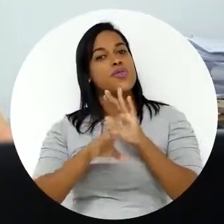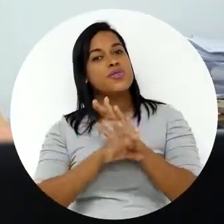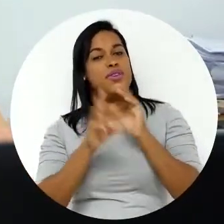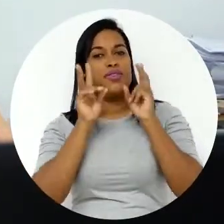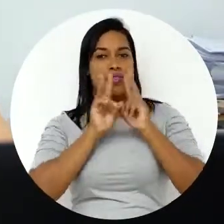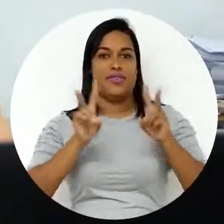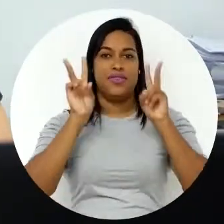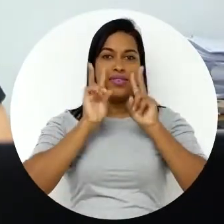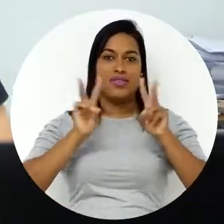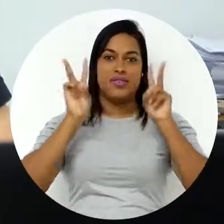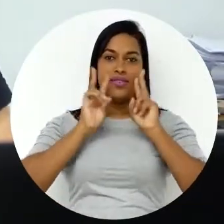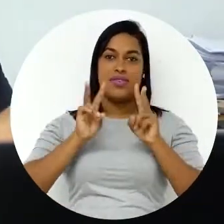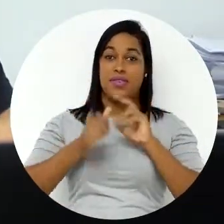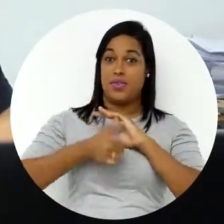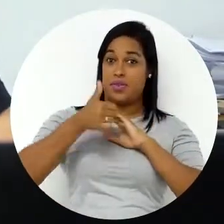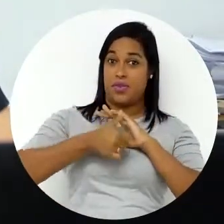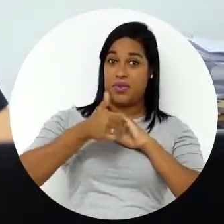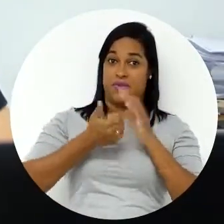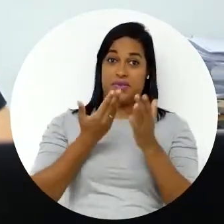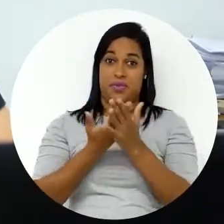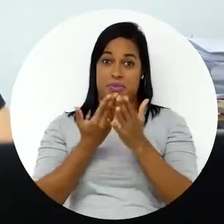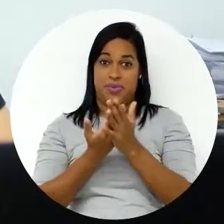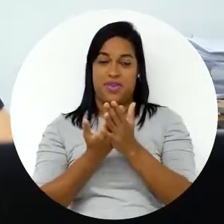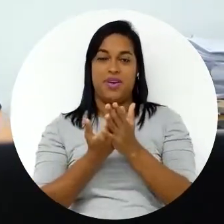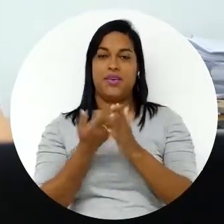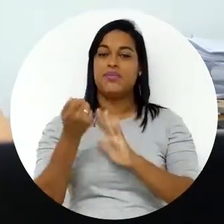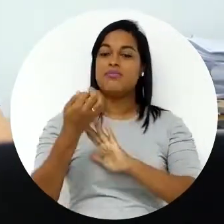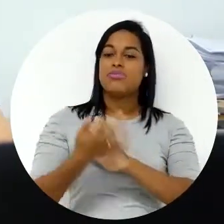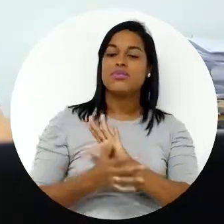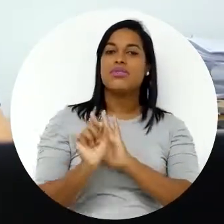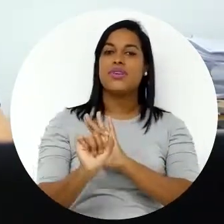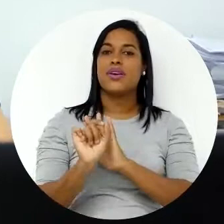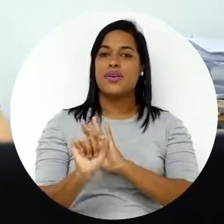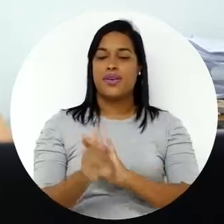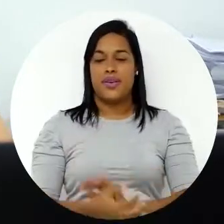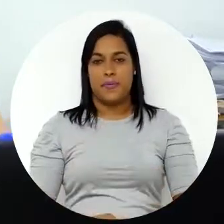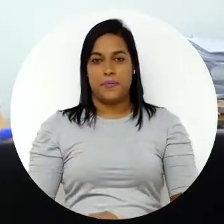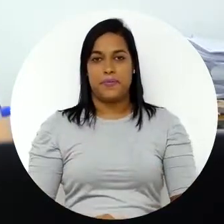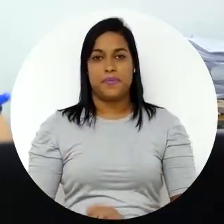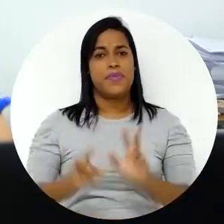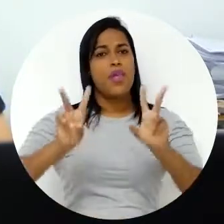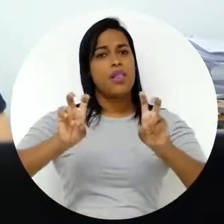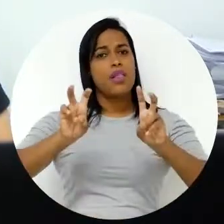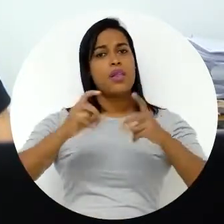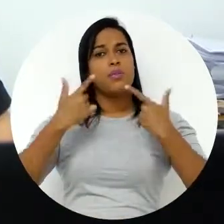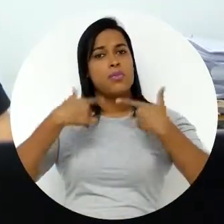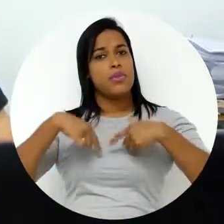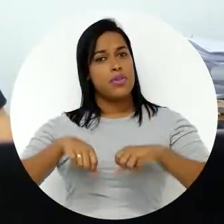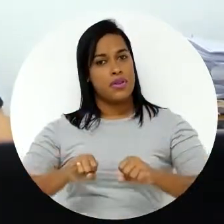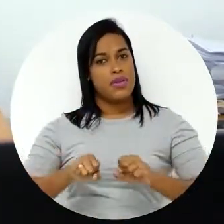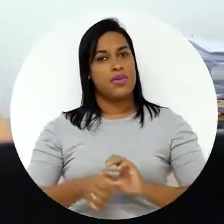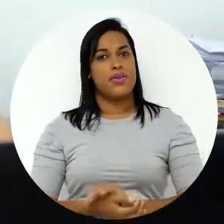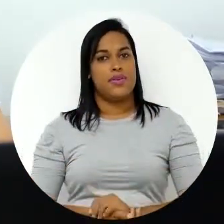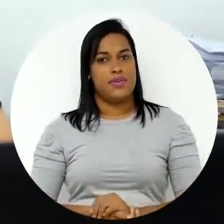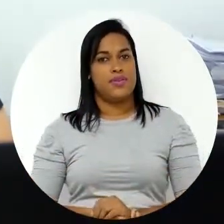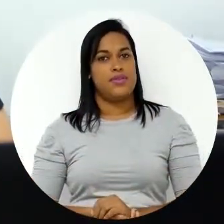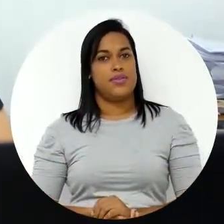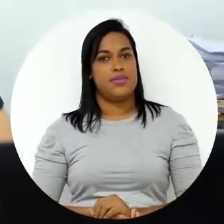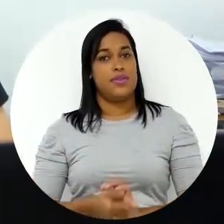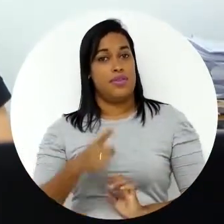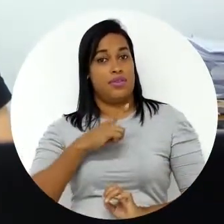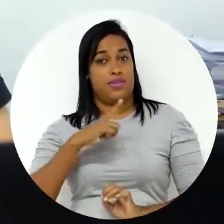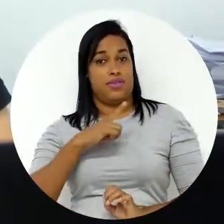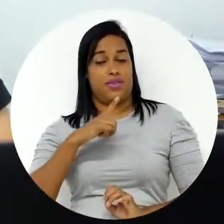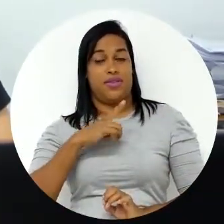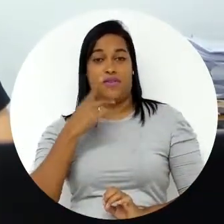aquele conceito que a gente viu na nossa primeira aula, para a gente falar sobre tipos de linguagem.